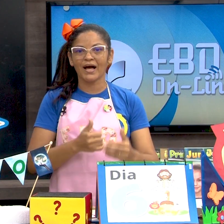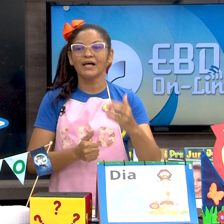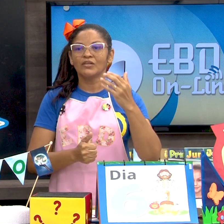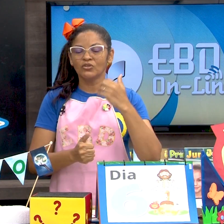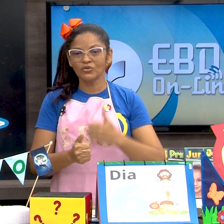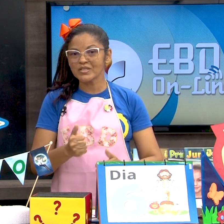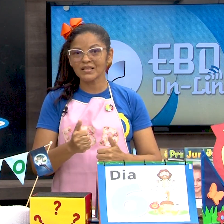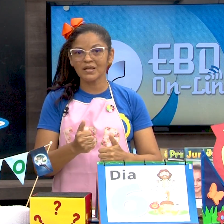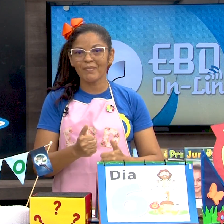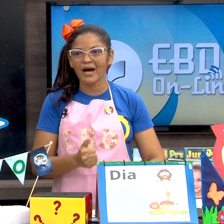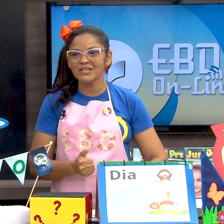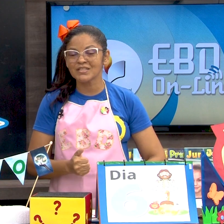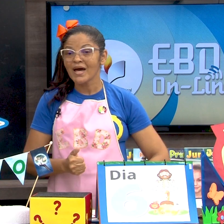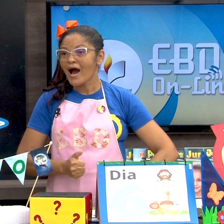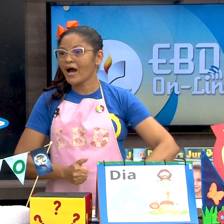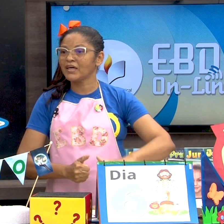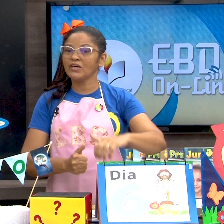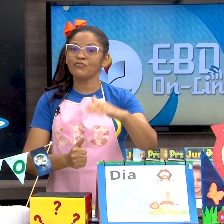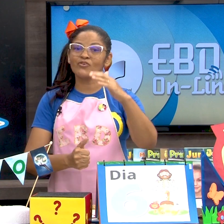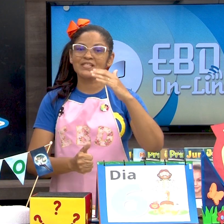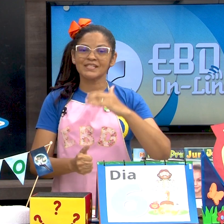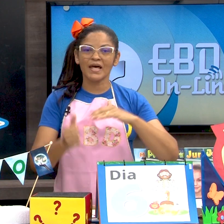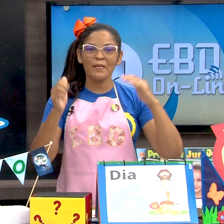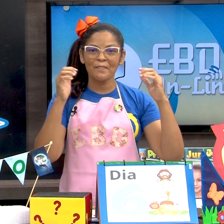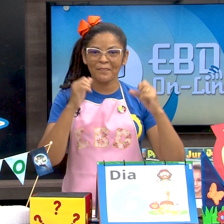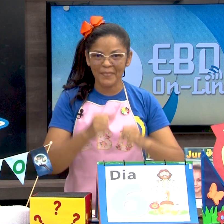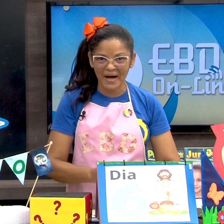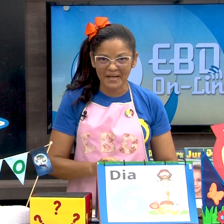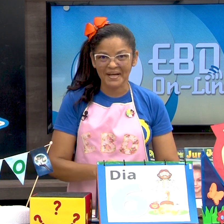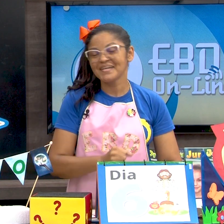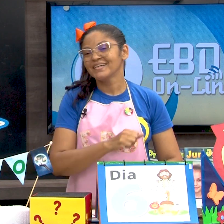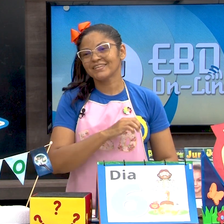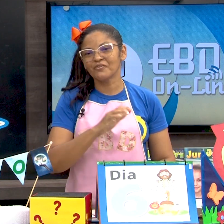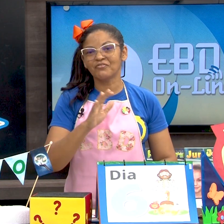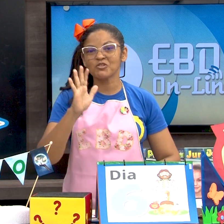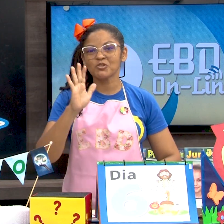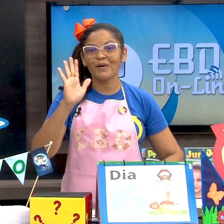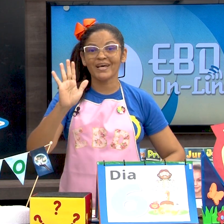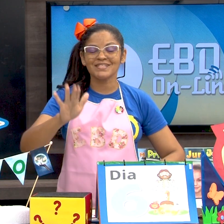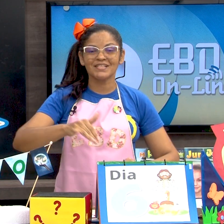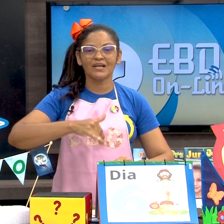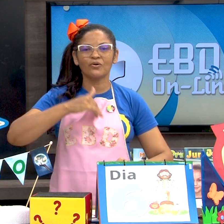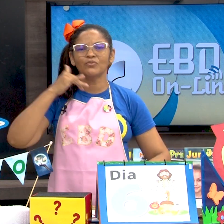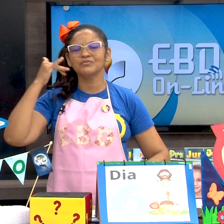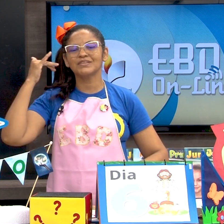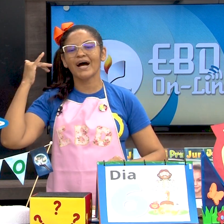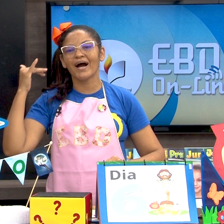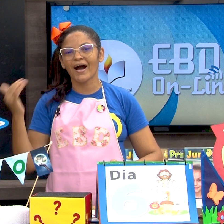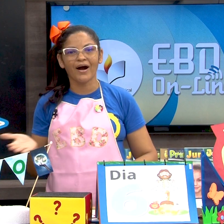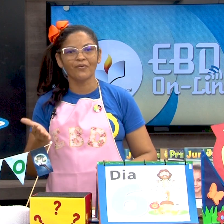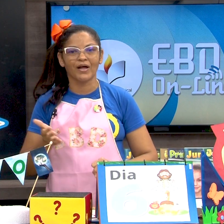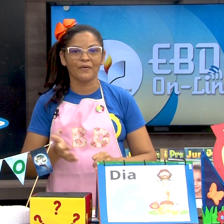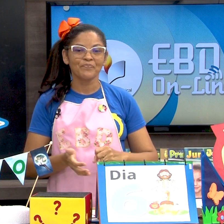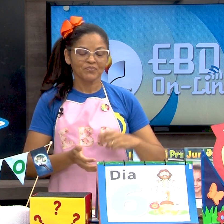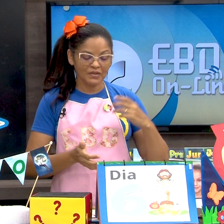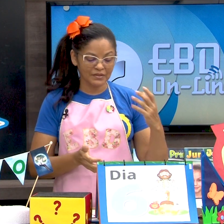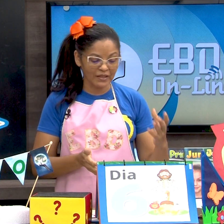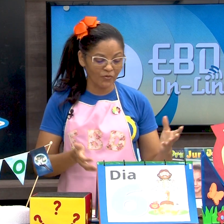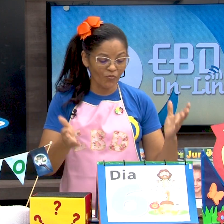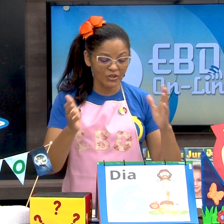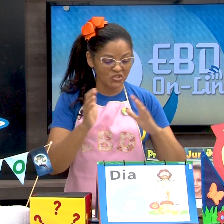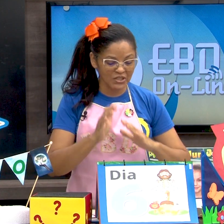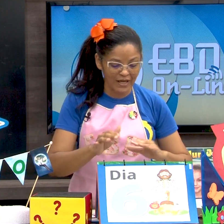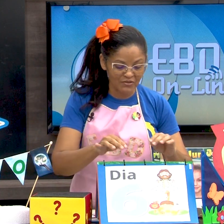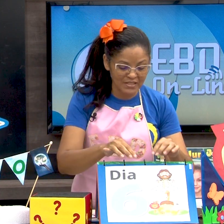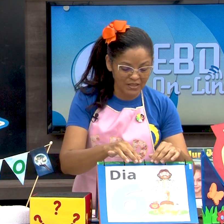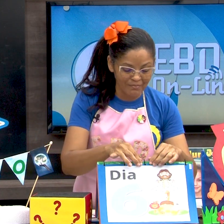chegar nos animais aí você para Então vamos para a segunda aula